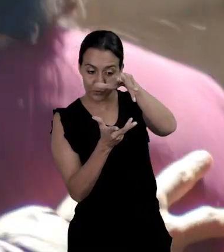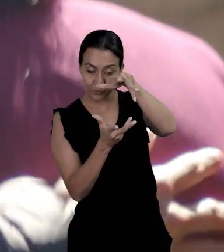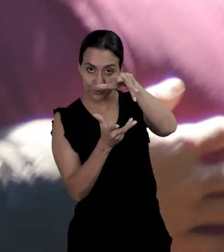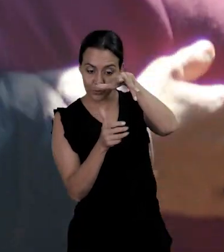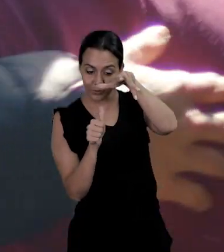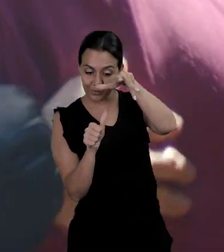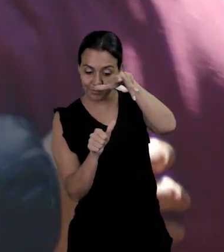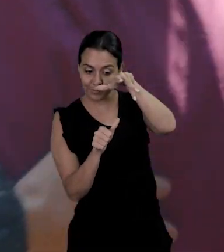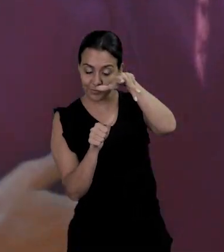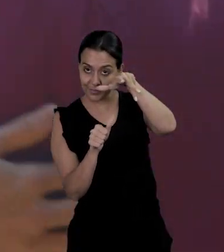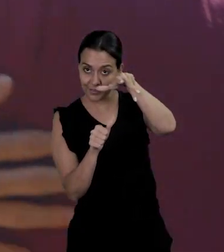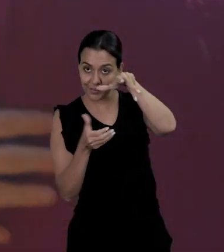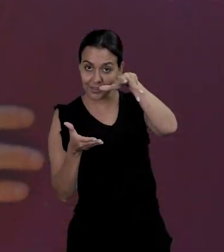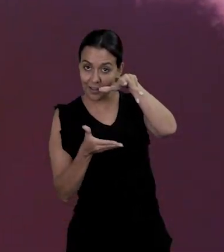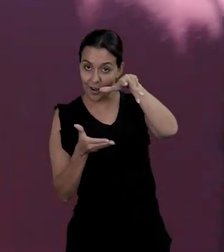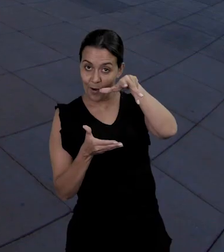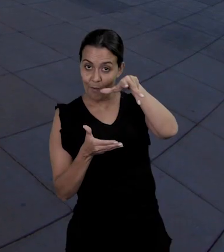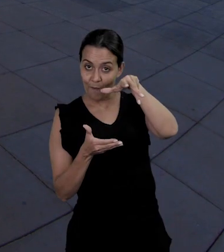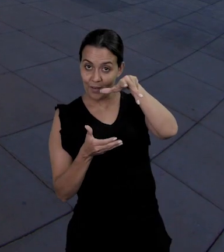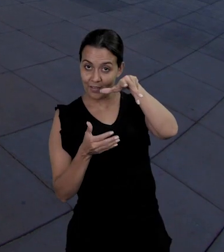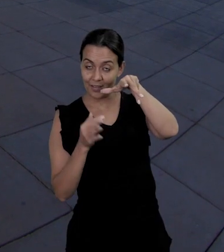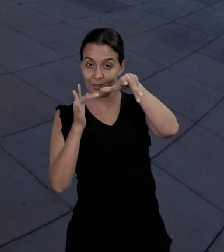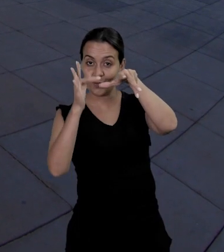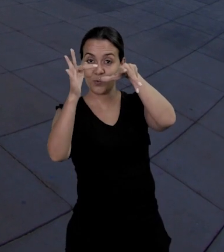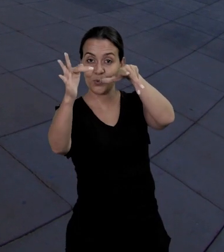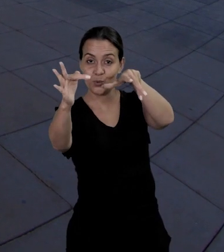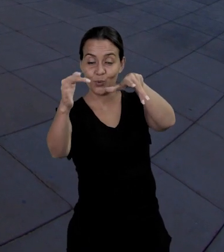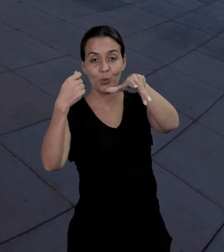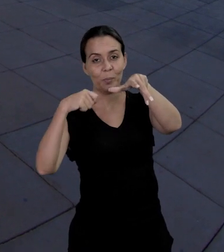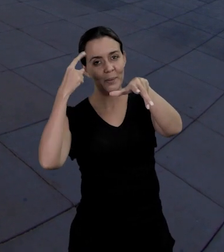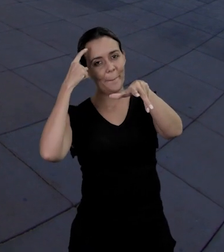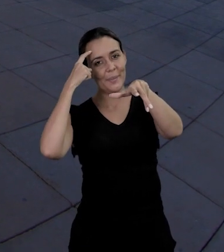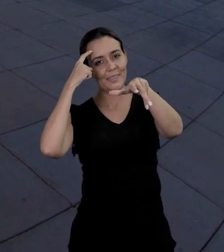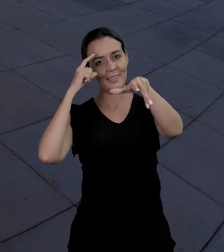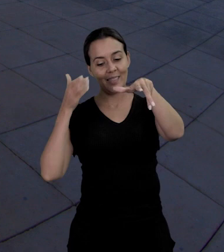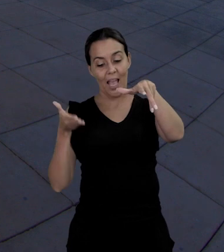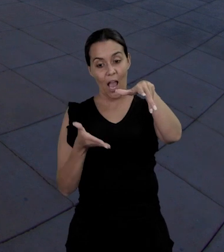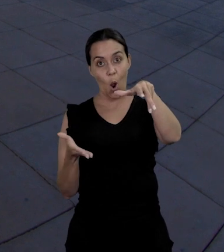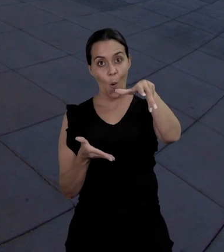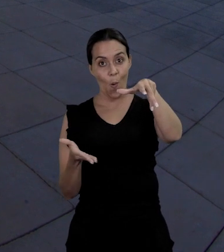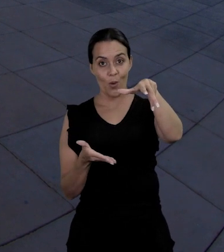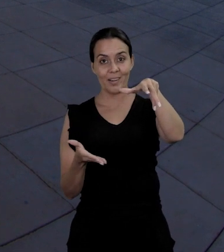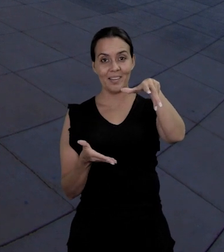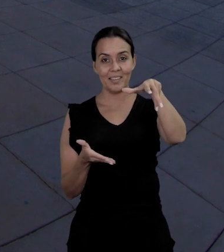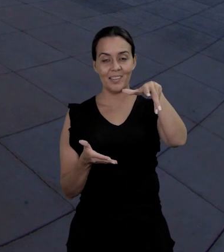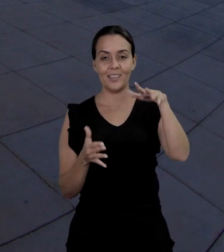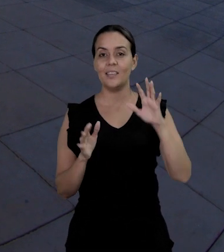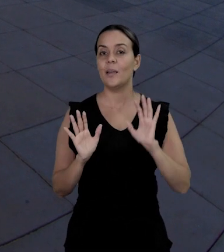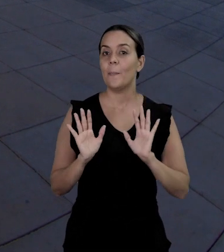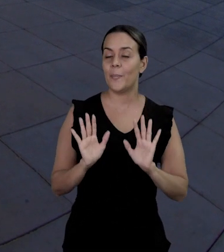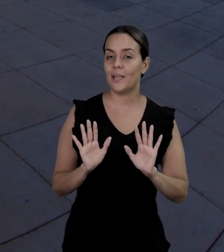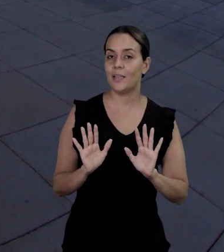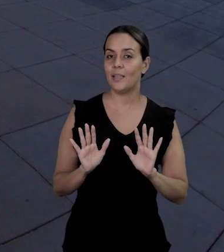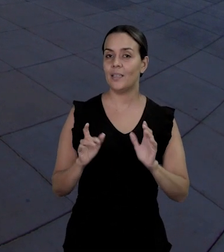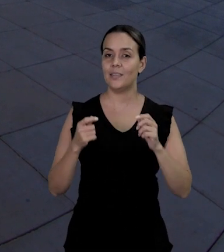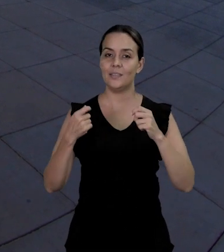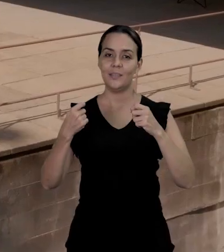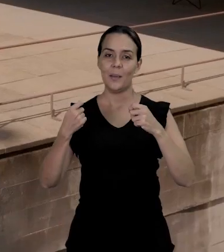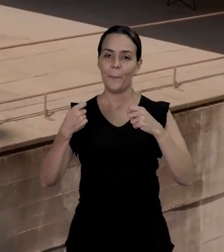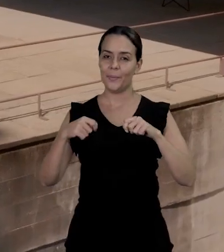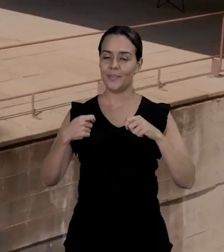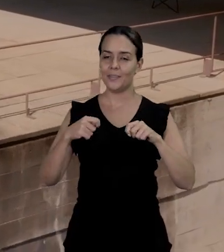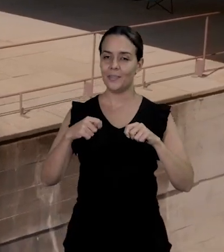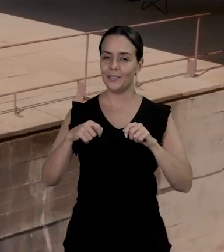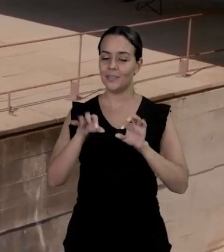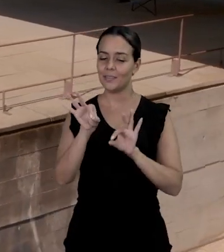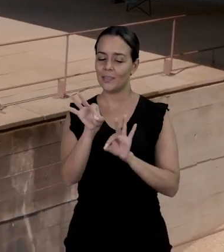já está aqui, já chegou, ele só não está igualmente distribuído. Ou seja, as sementes do futuro já estão no